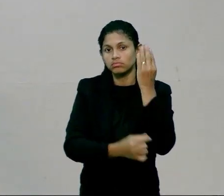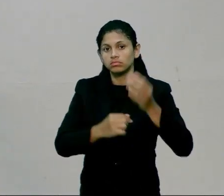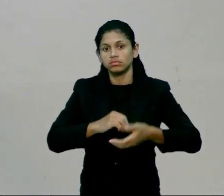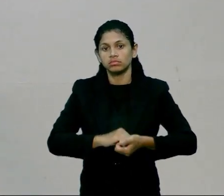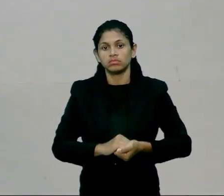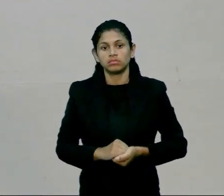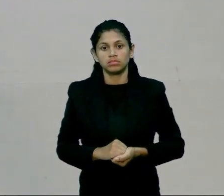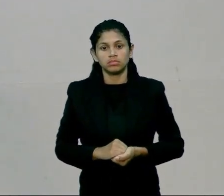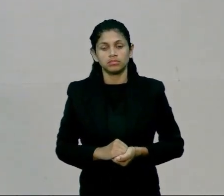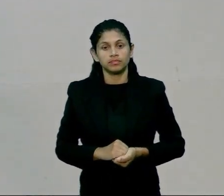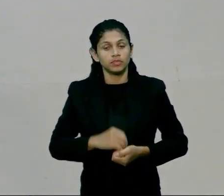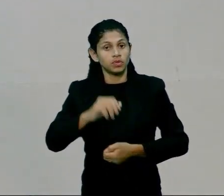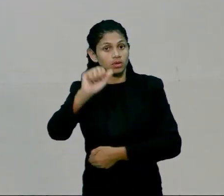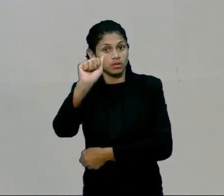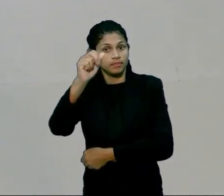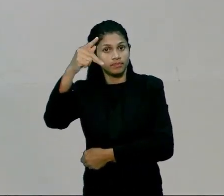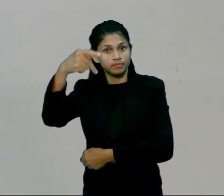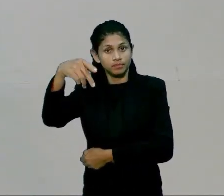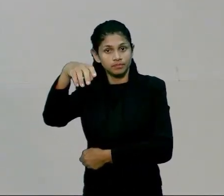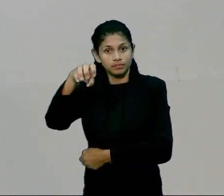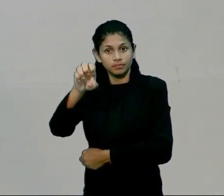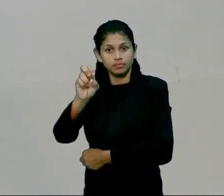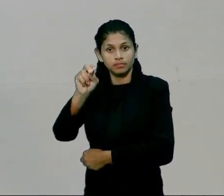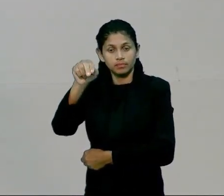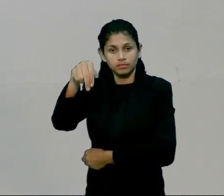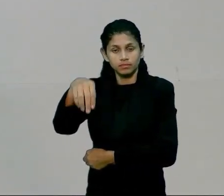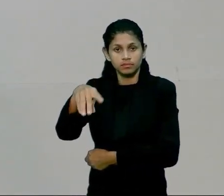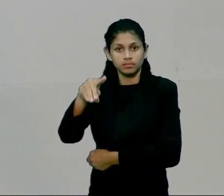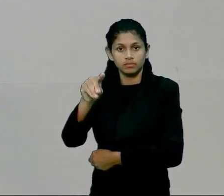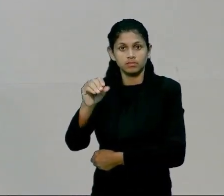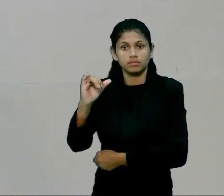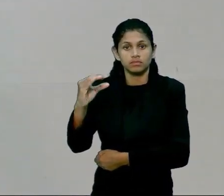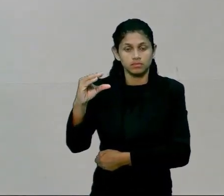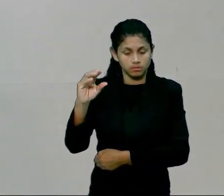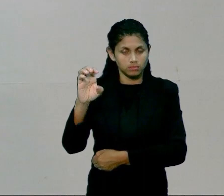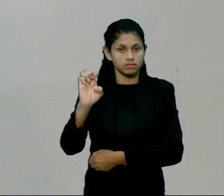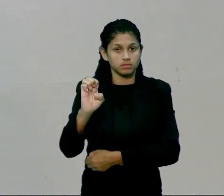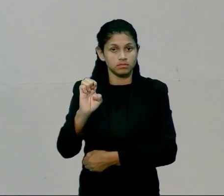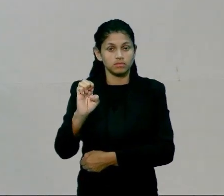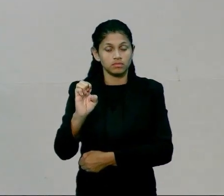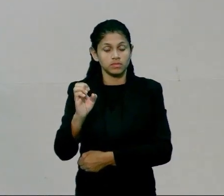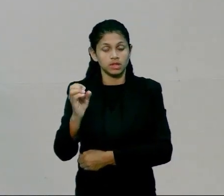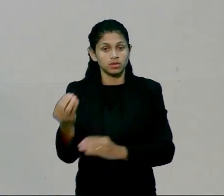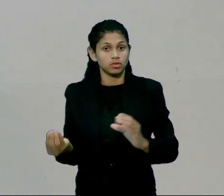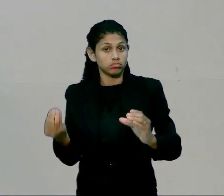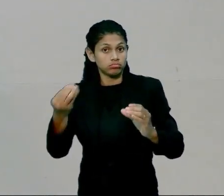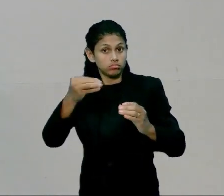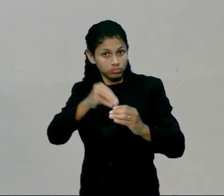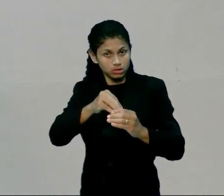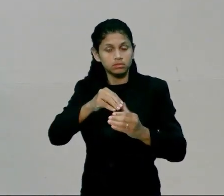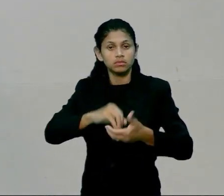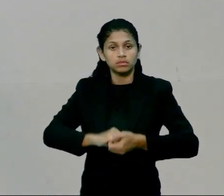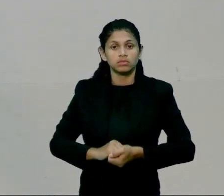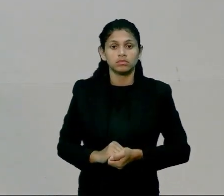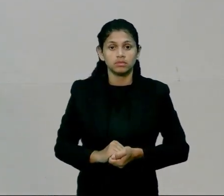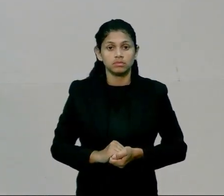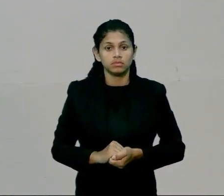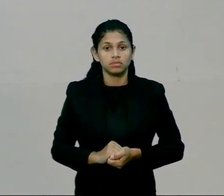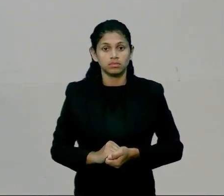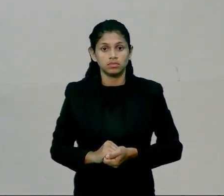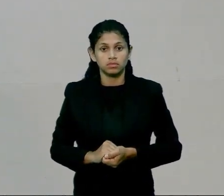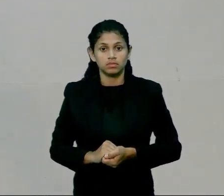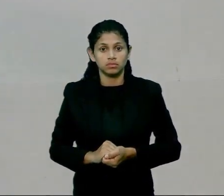apendicular são os apêndices. Os apêndices é aquilo que é teu, mas não é teu, está lá inserido. Então, apendicular, aquilo que está